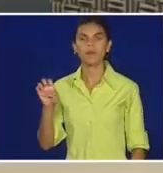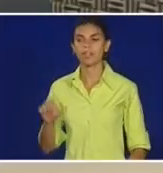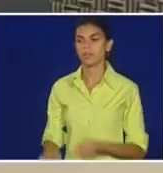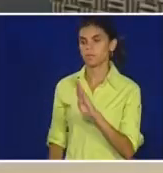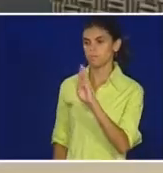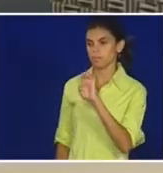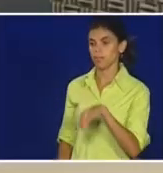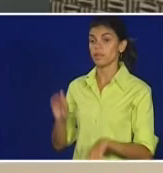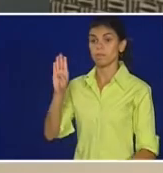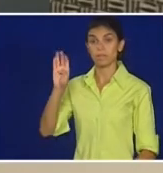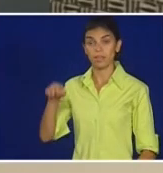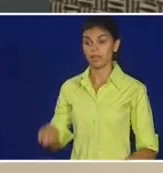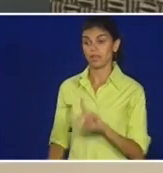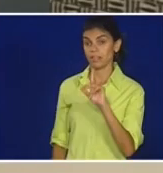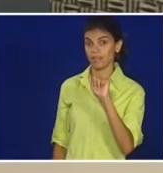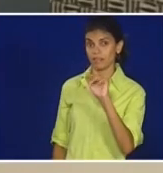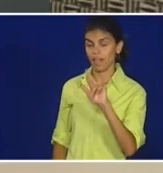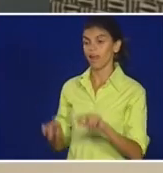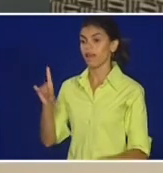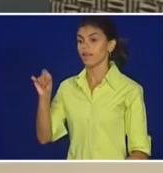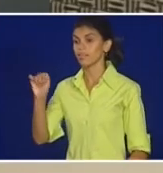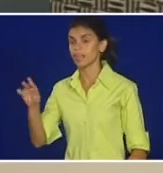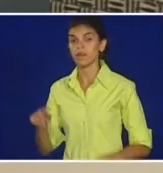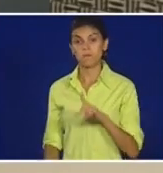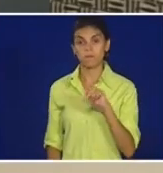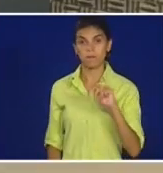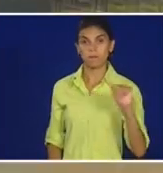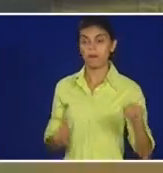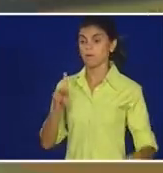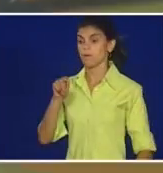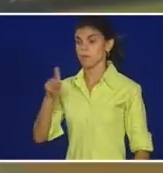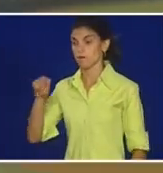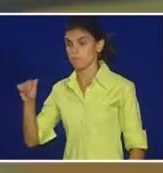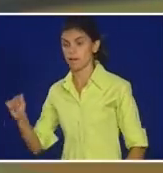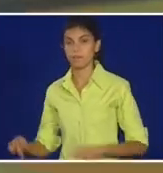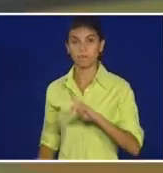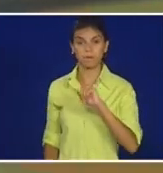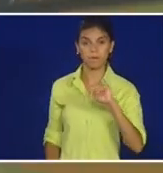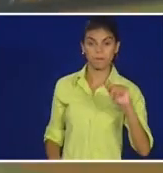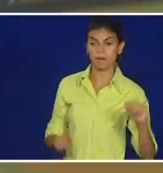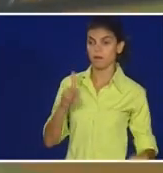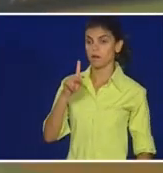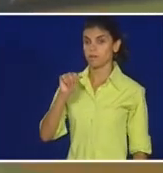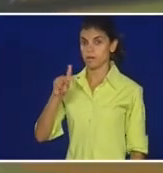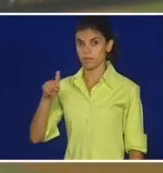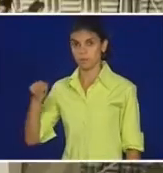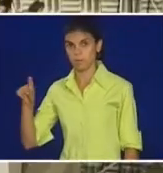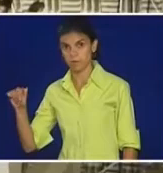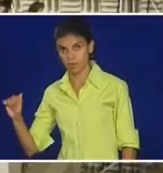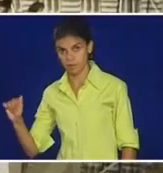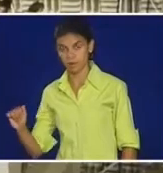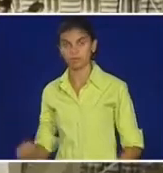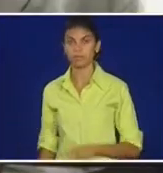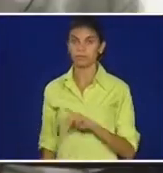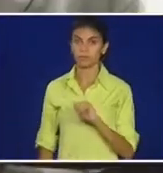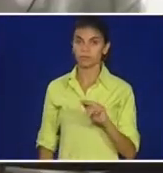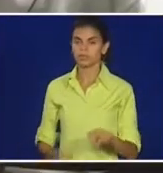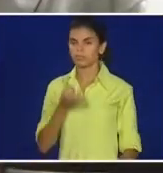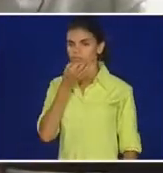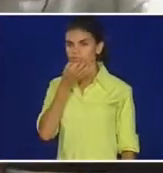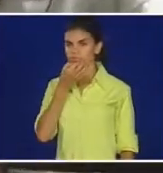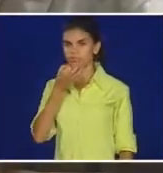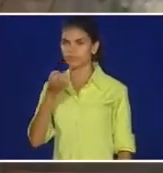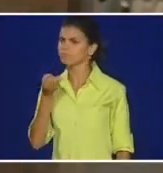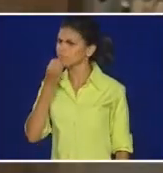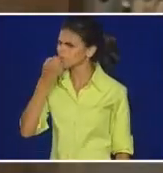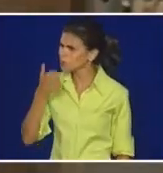Pé. Pé. Bem. Bem. Dar. Dar. Papapá. Papapá. Papapá.